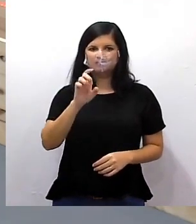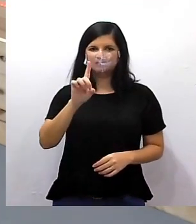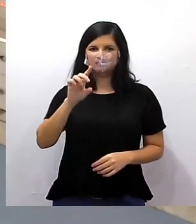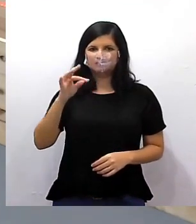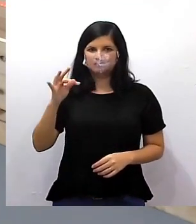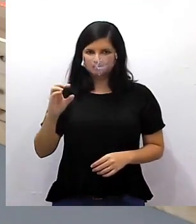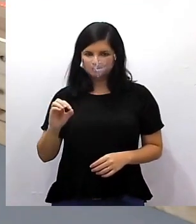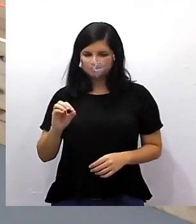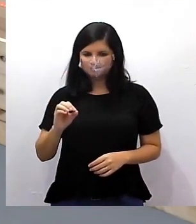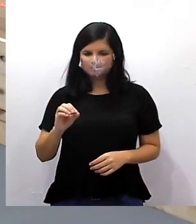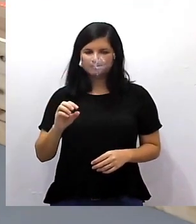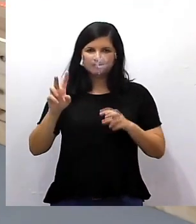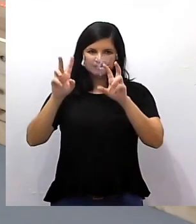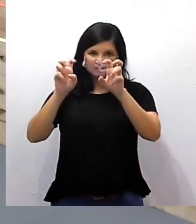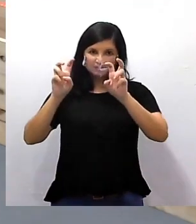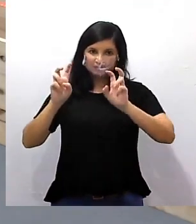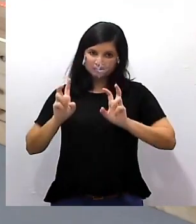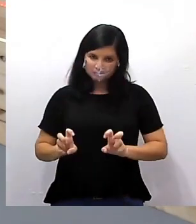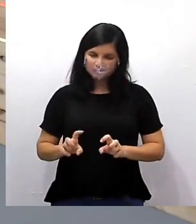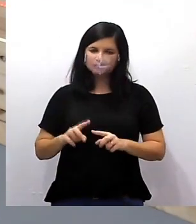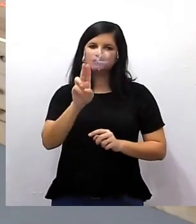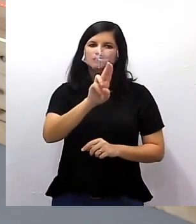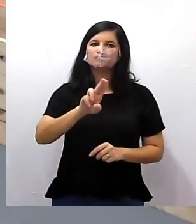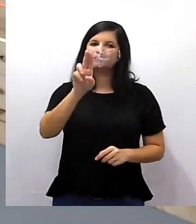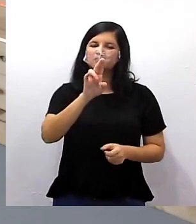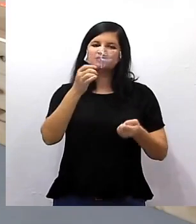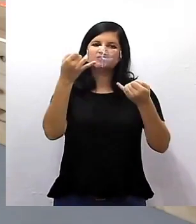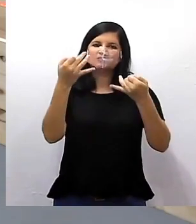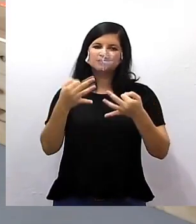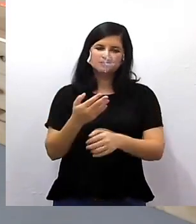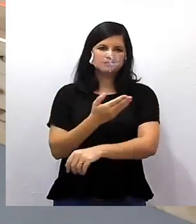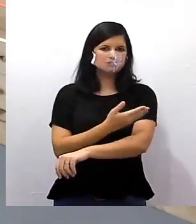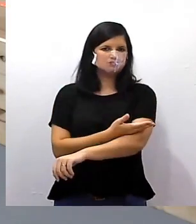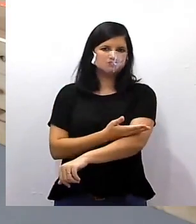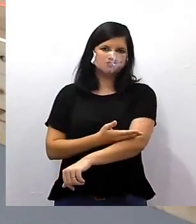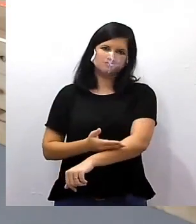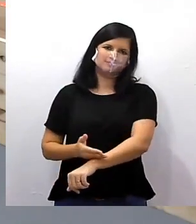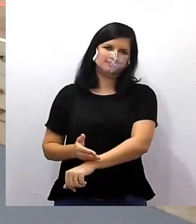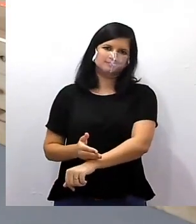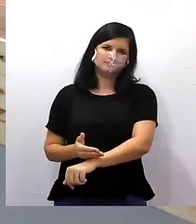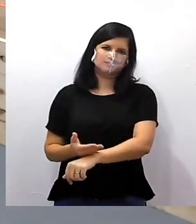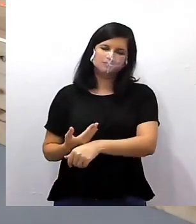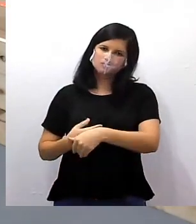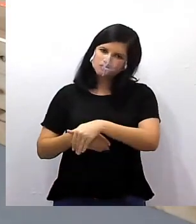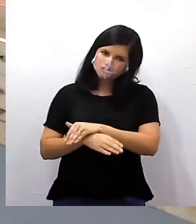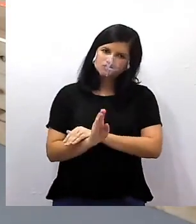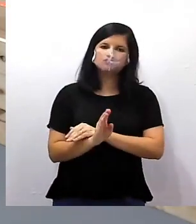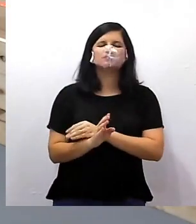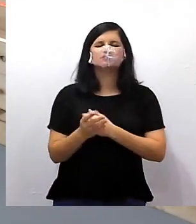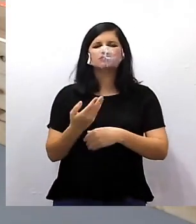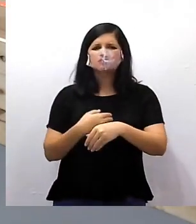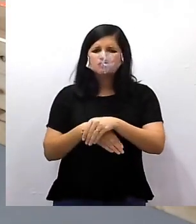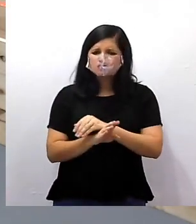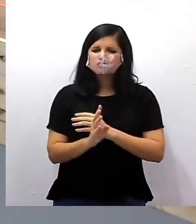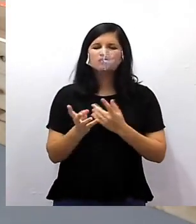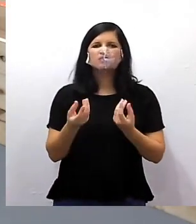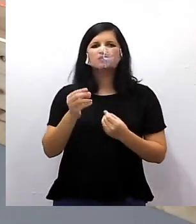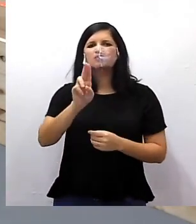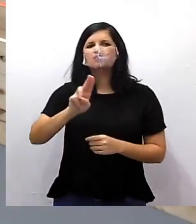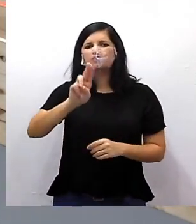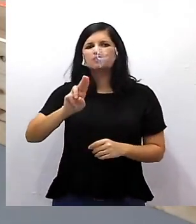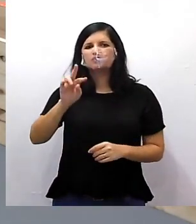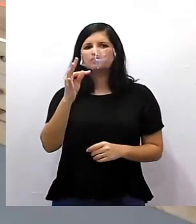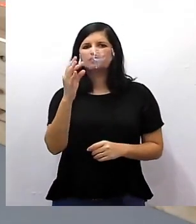comigo, tá? Esses dois assuntos aí são utilizados para falar de costumes. Só que há uma diferença entre eles. O used to,